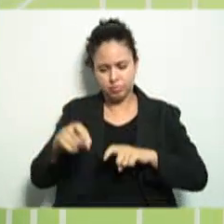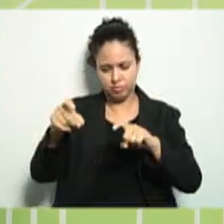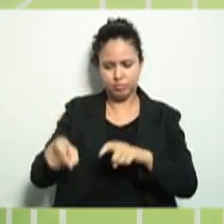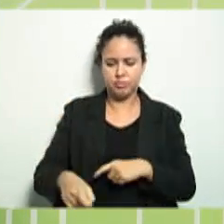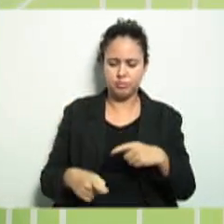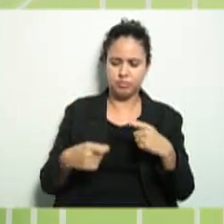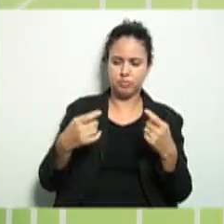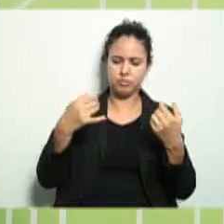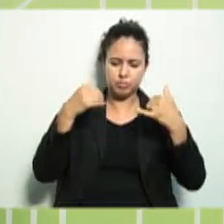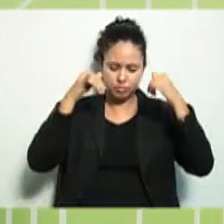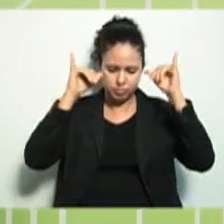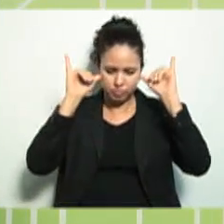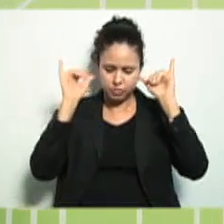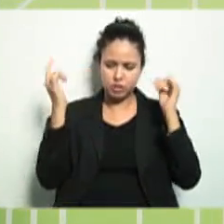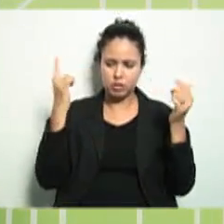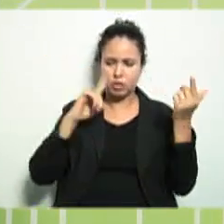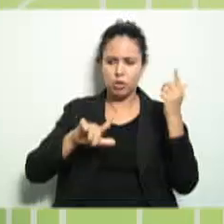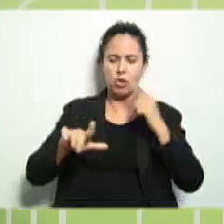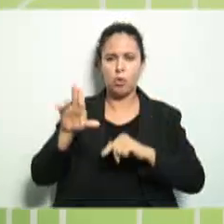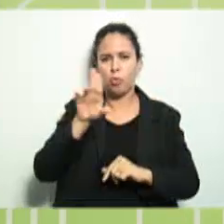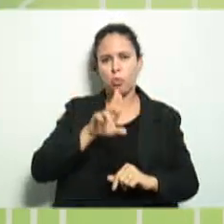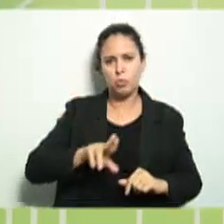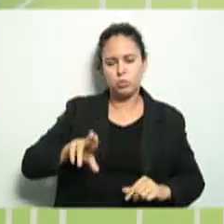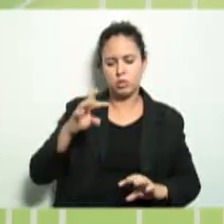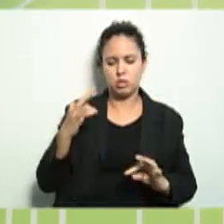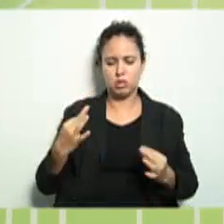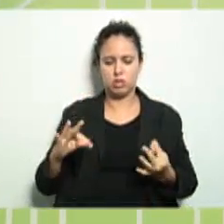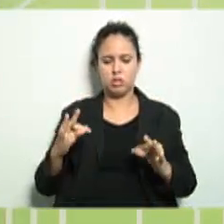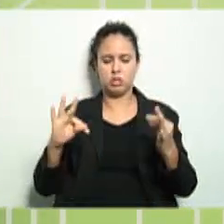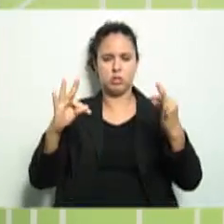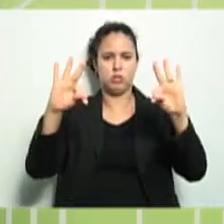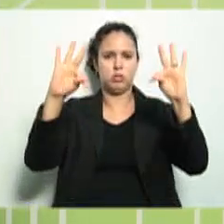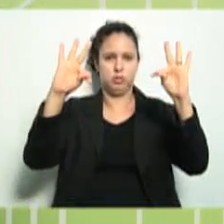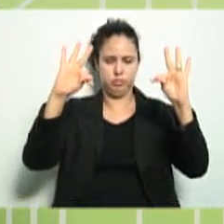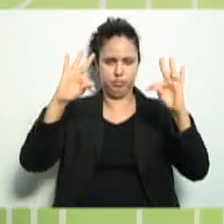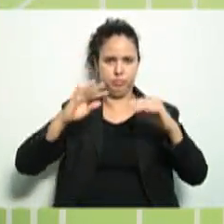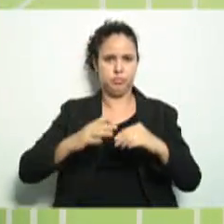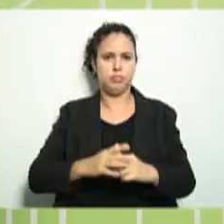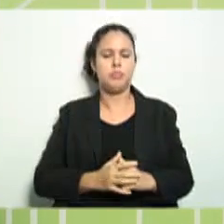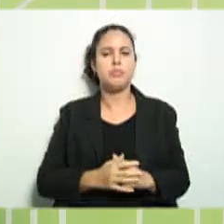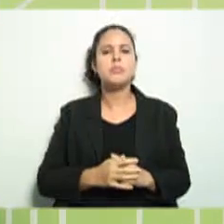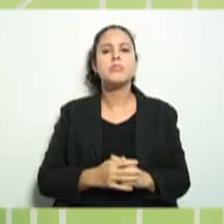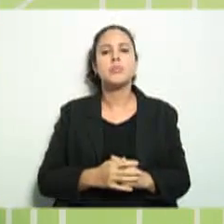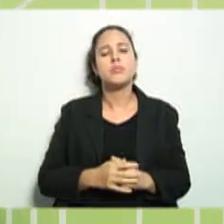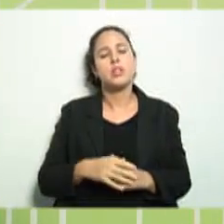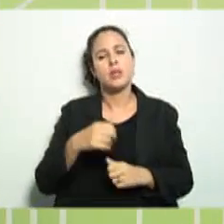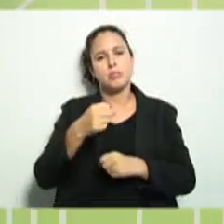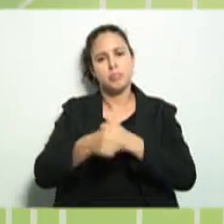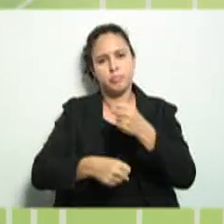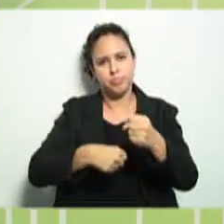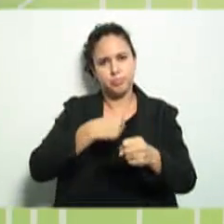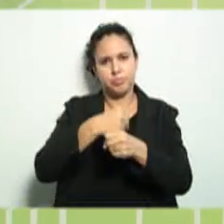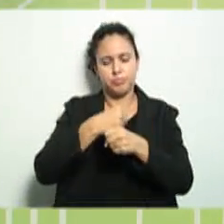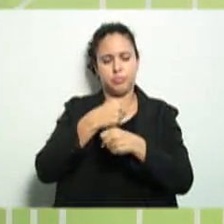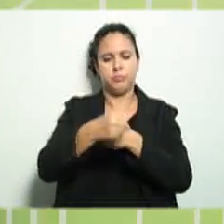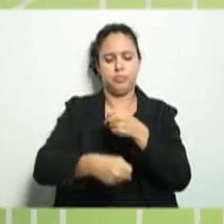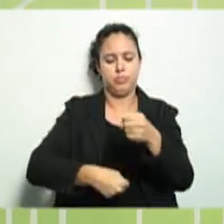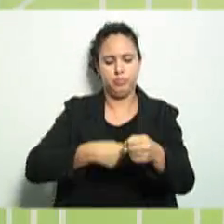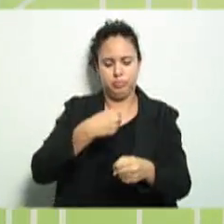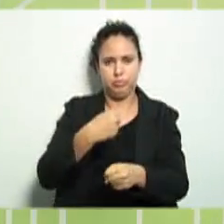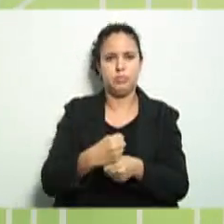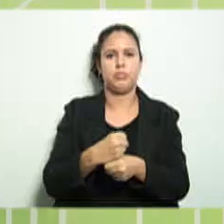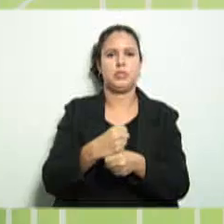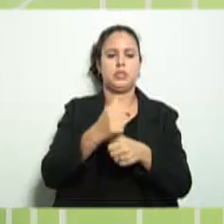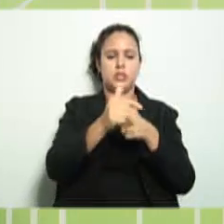de obra? Sim, usa. Mas a cada ano que passa, com a nossa inovação tecnológica, a mão de